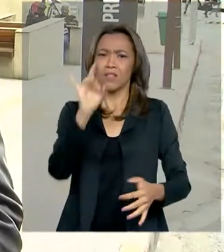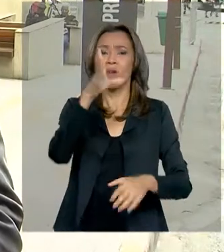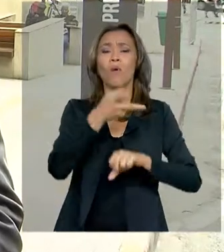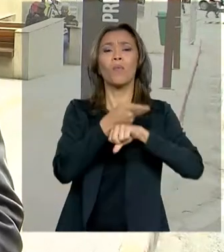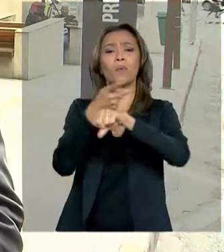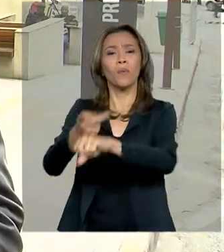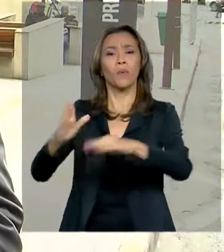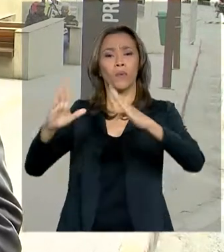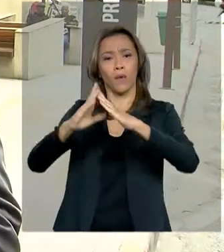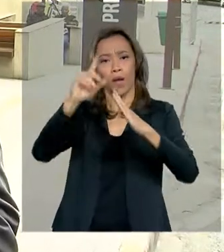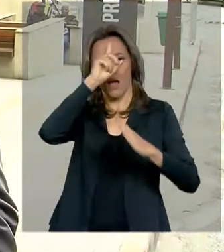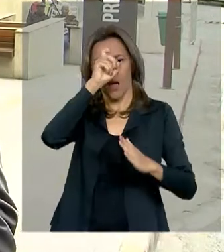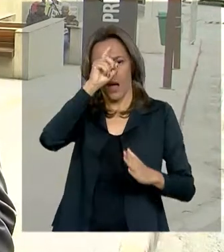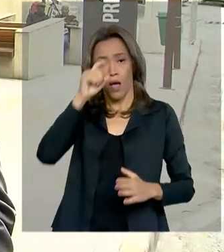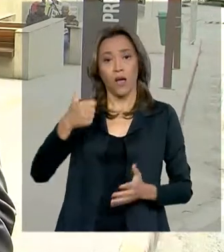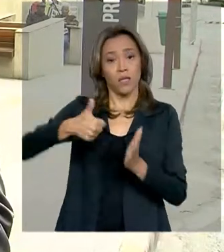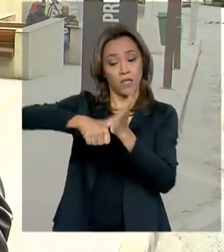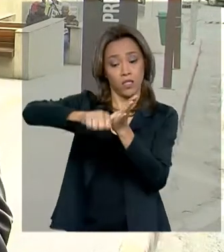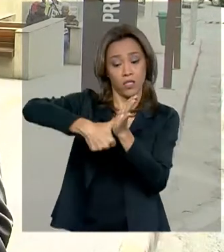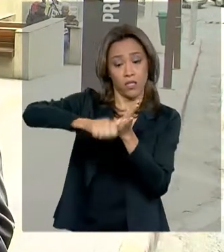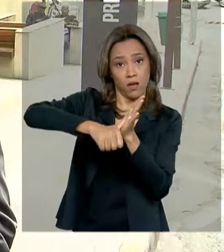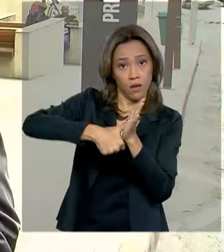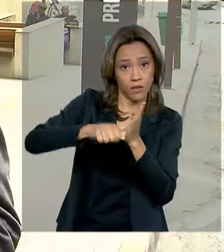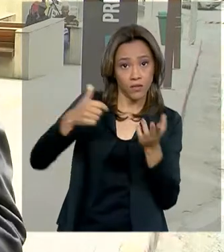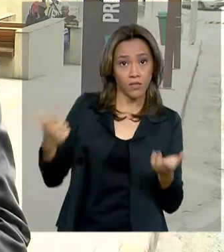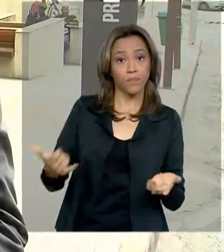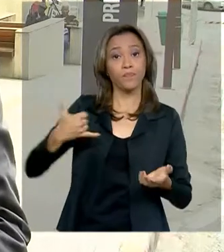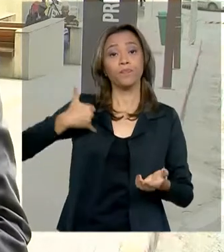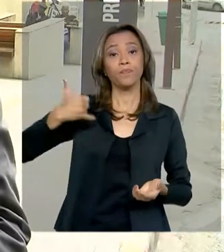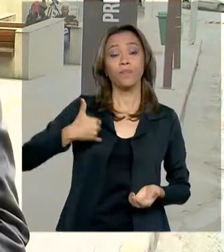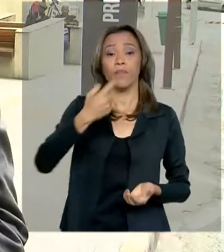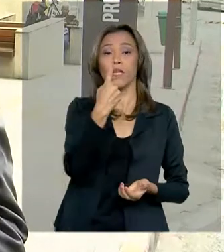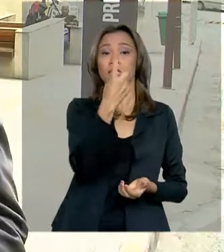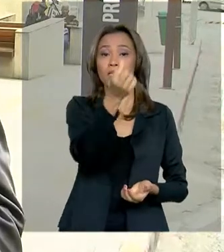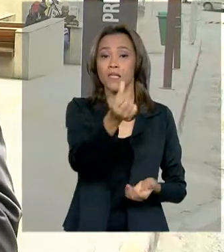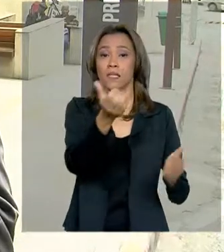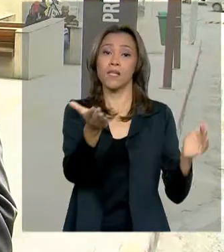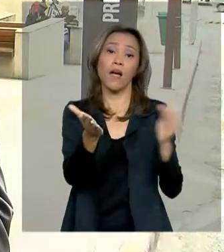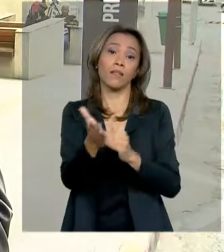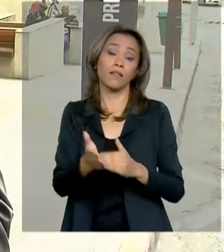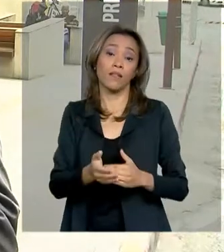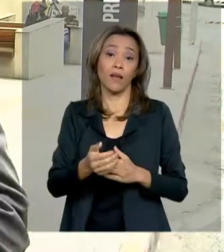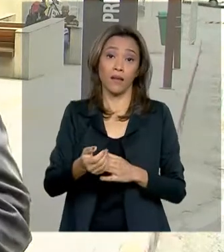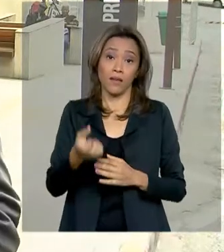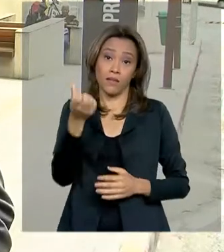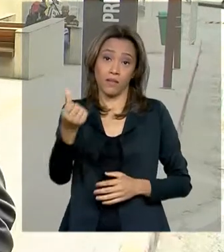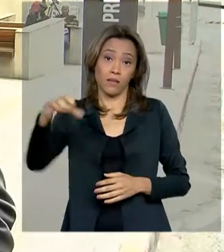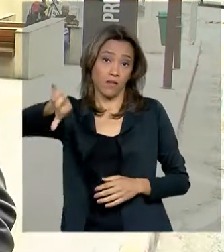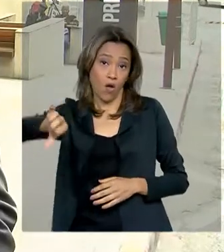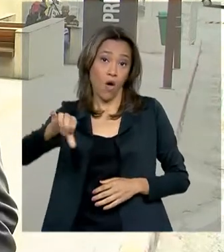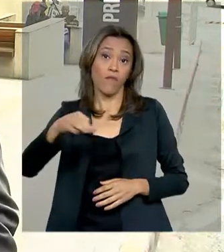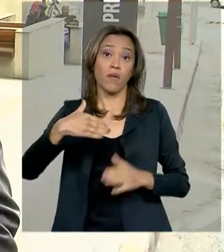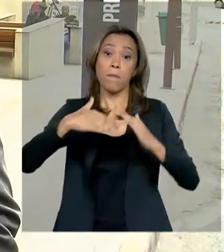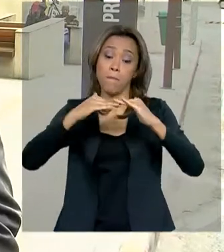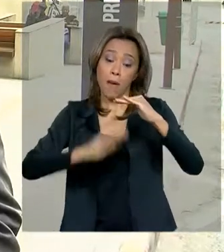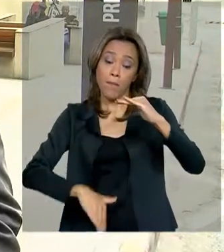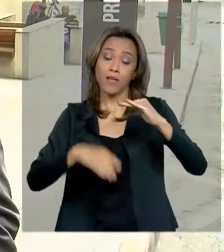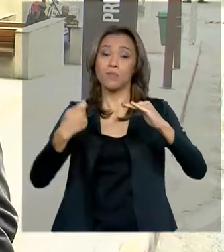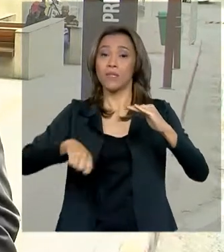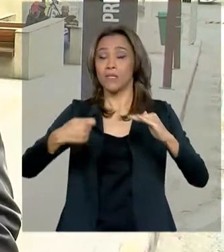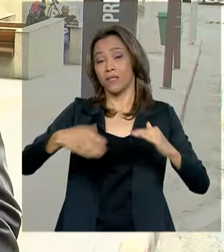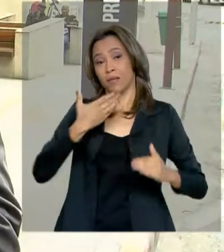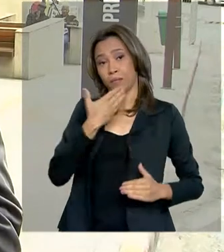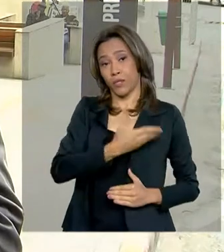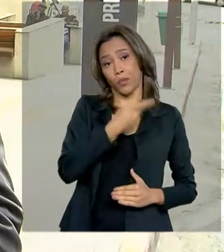a um hemocentro com carteira de identidade, ter entre 16 e 69 anos. Para menores é preciso a autorização